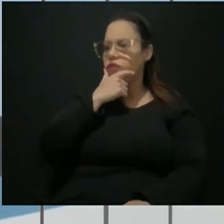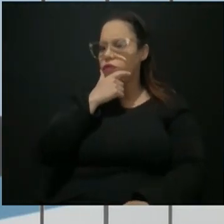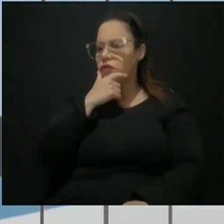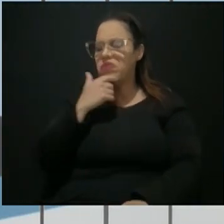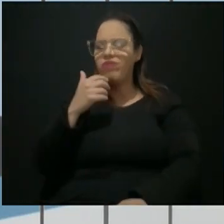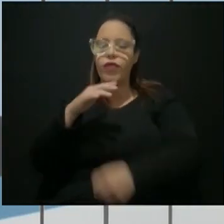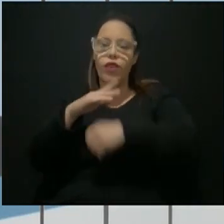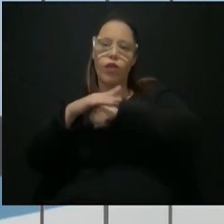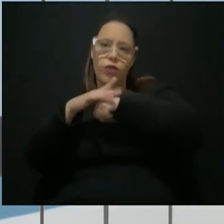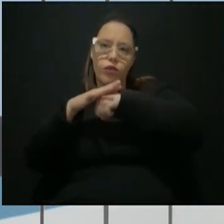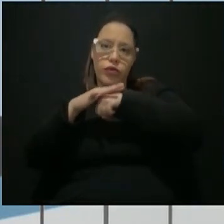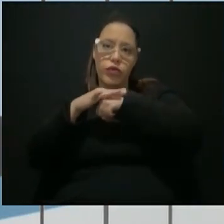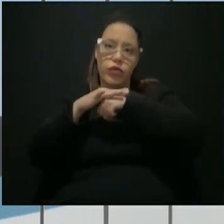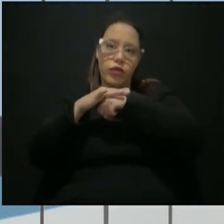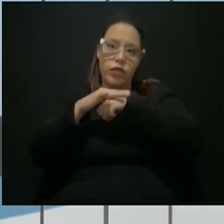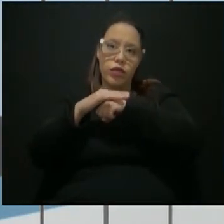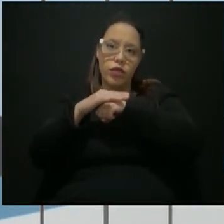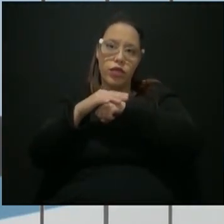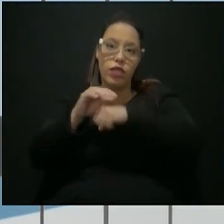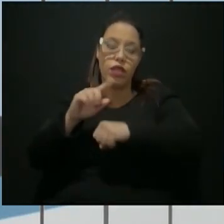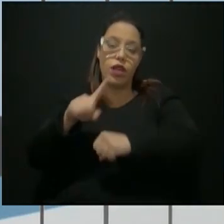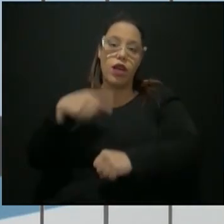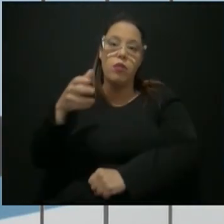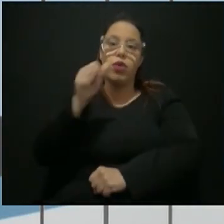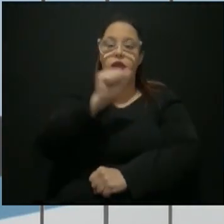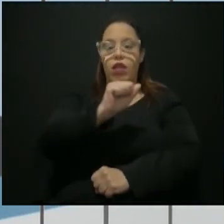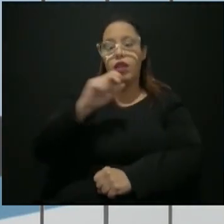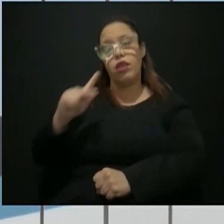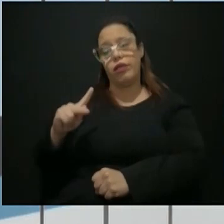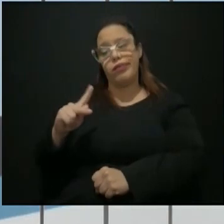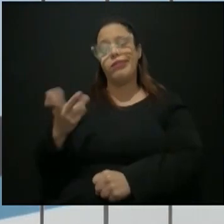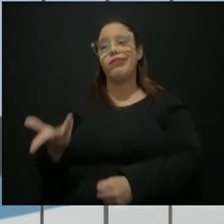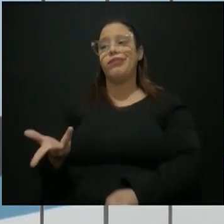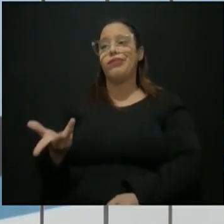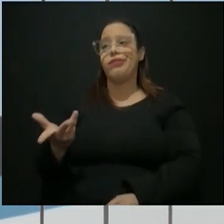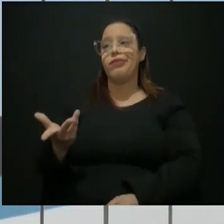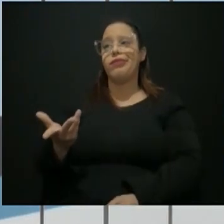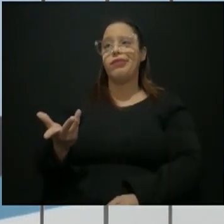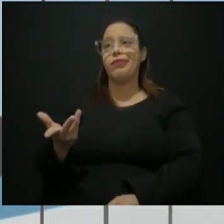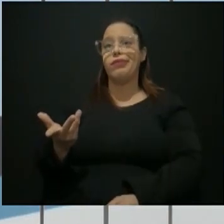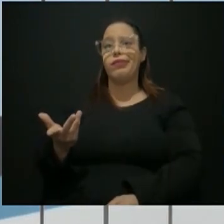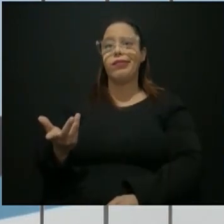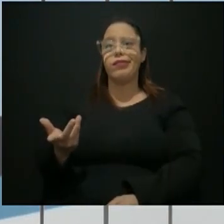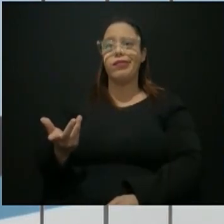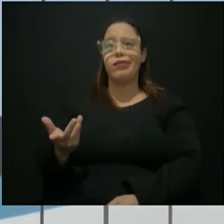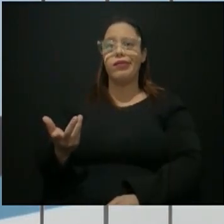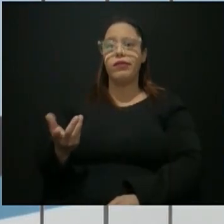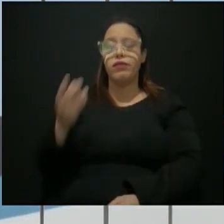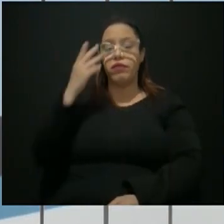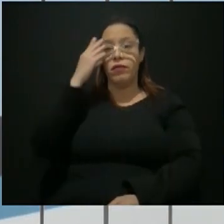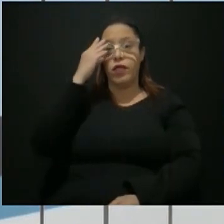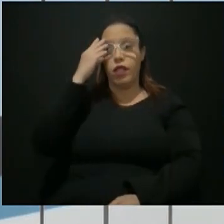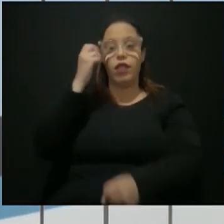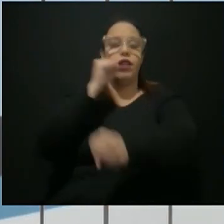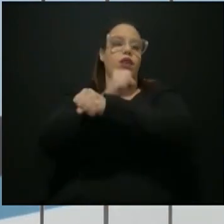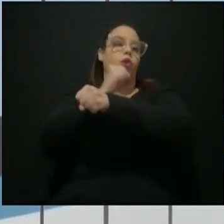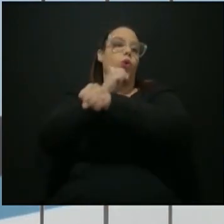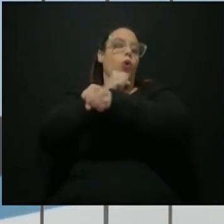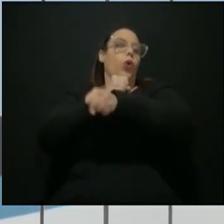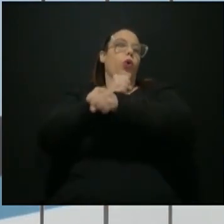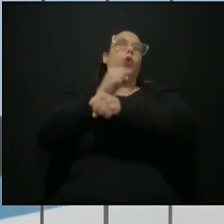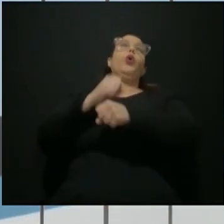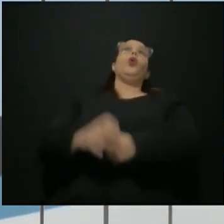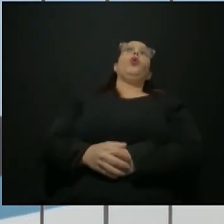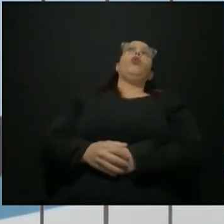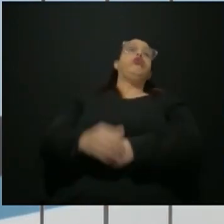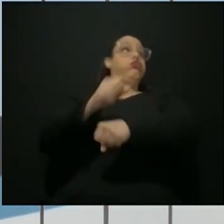adoecem após a aposentadoria. Né? Então, muitas vezes a pessoa também espera a vida toda se aposentar, né? Aí quando se aposenta,